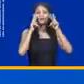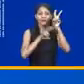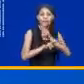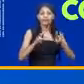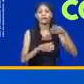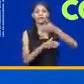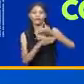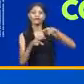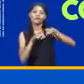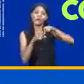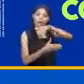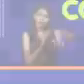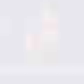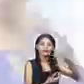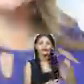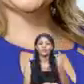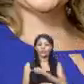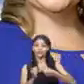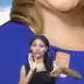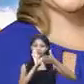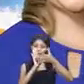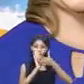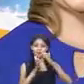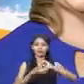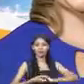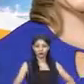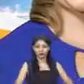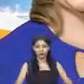Veja, participe e compartilhe nossas propostas nas redes sociais.